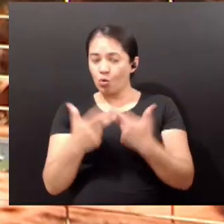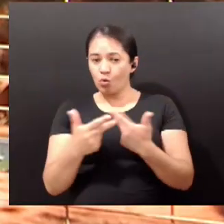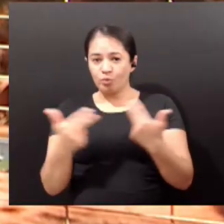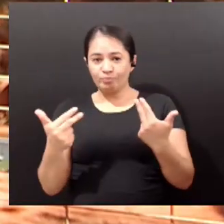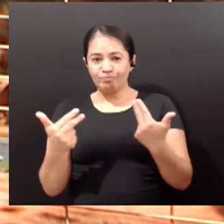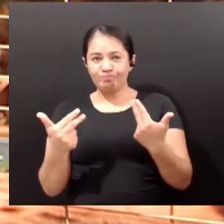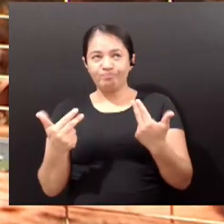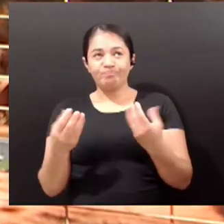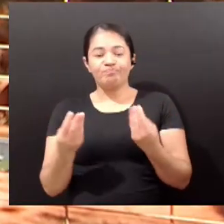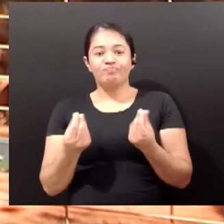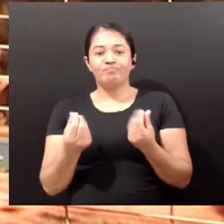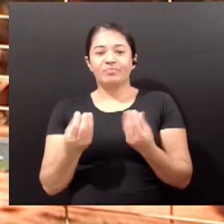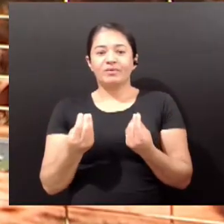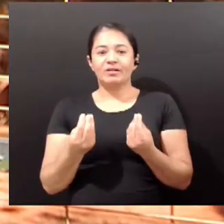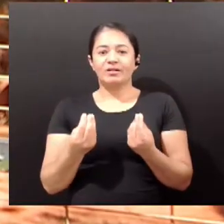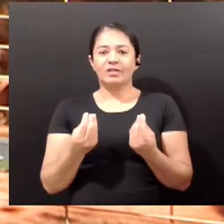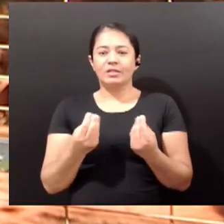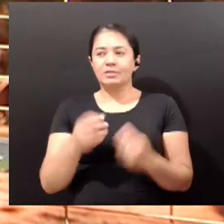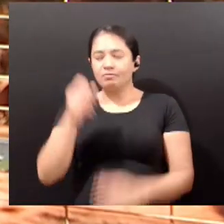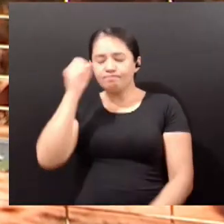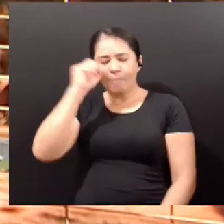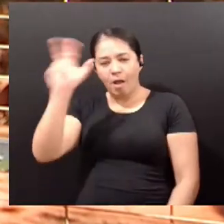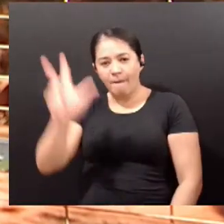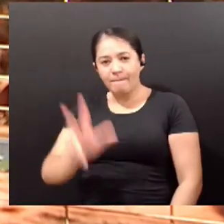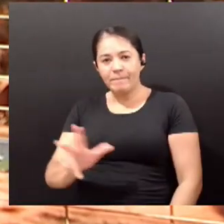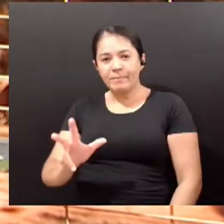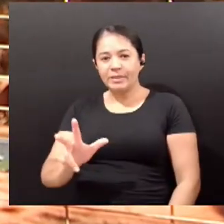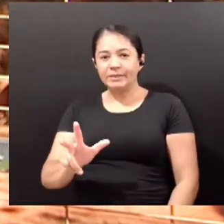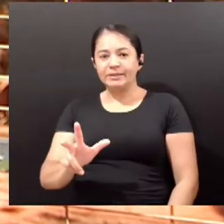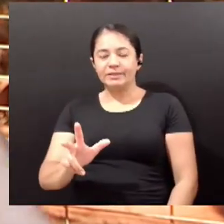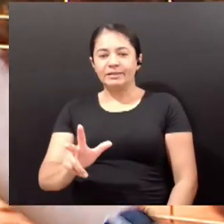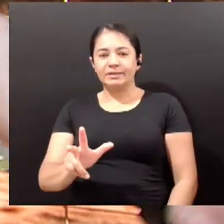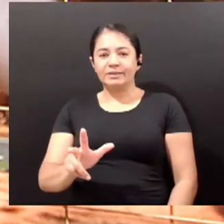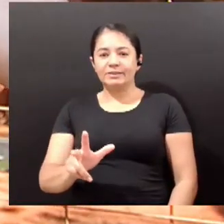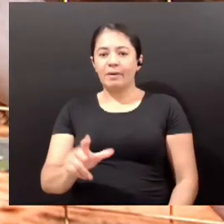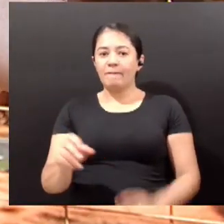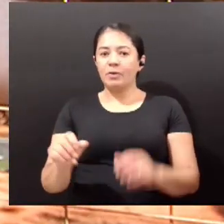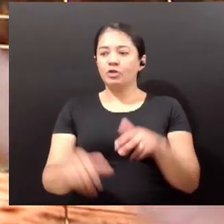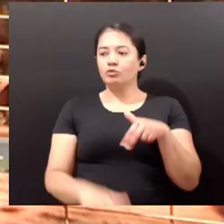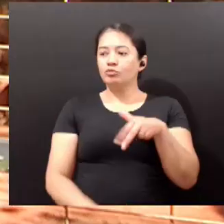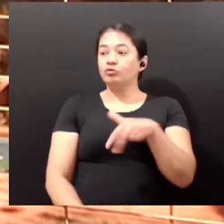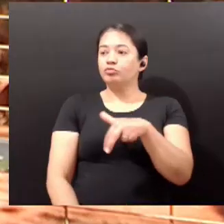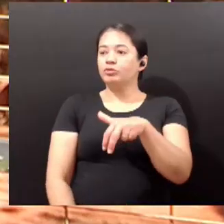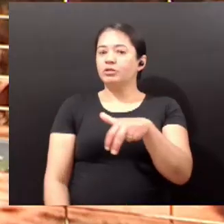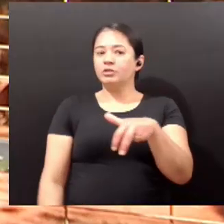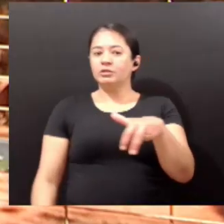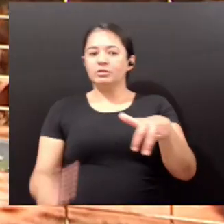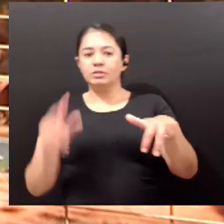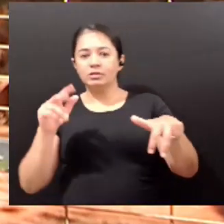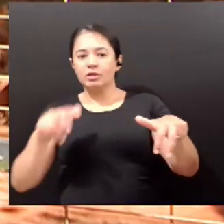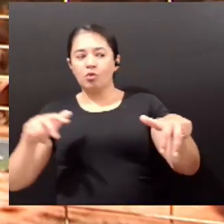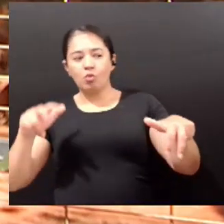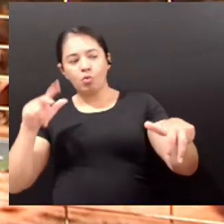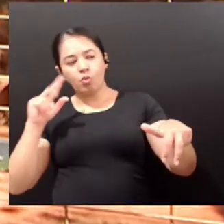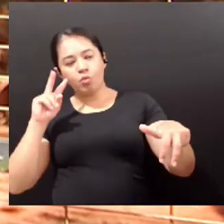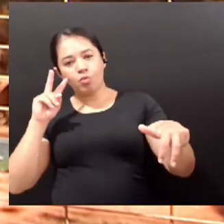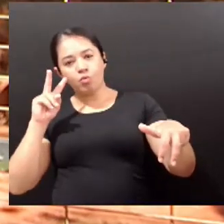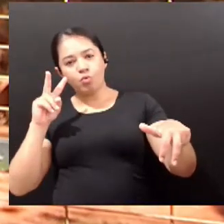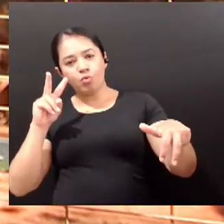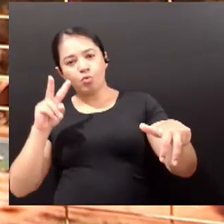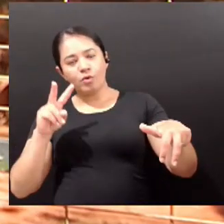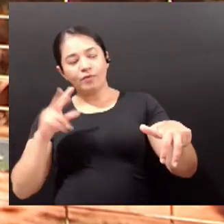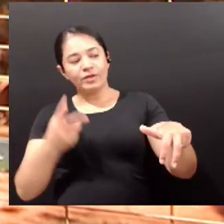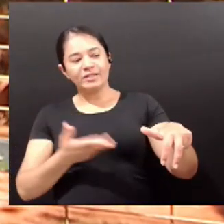super astuta, um bicho que você pode estar andando numa mata, ela está a 2 metros de você, você não vai perceber, você não